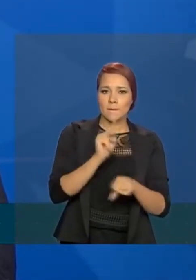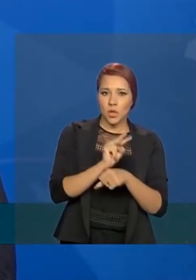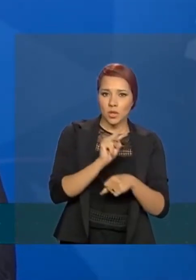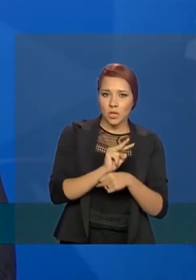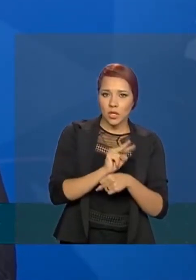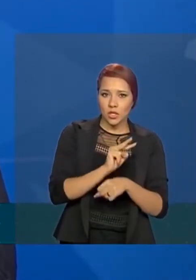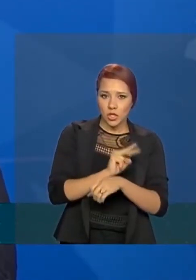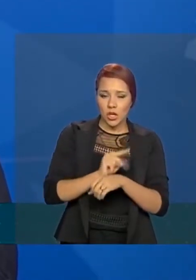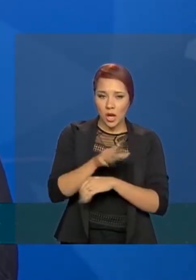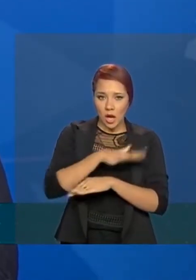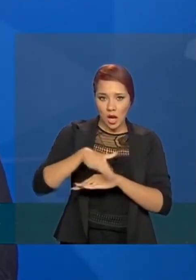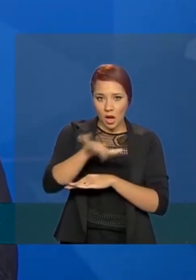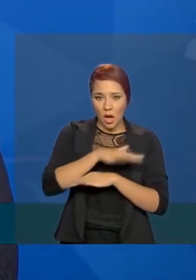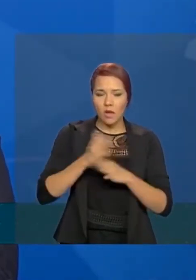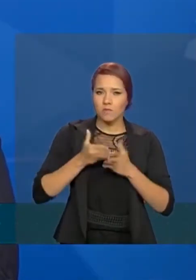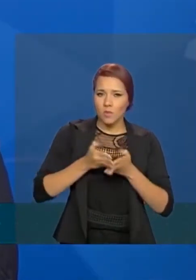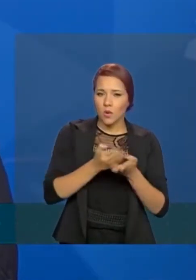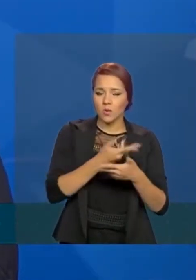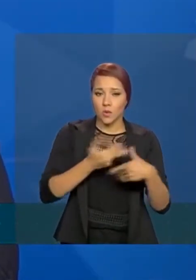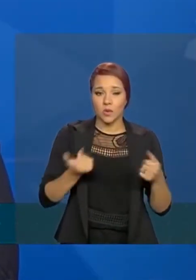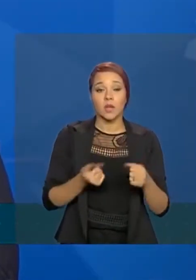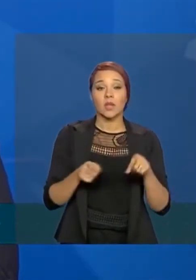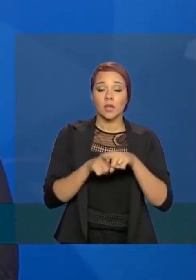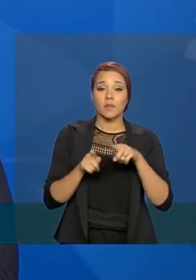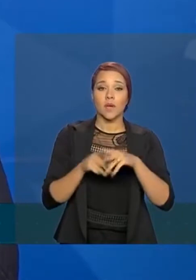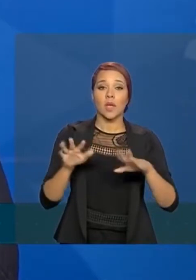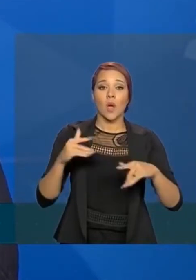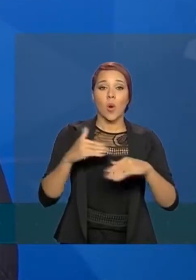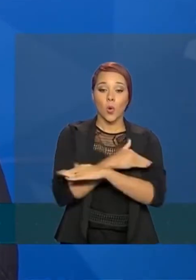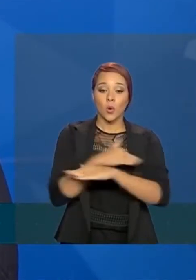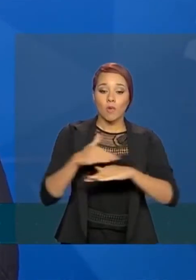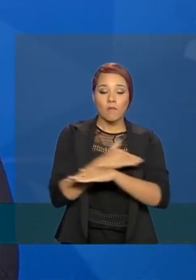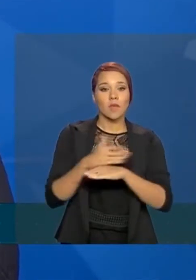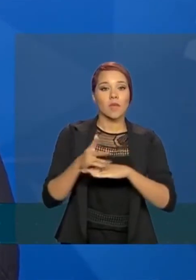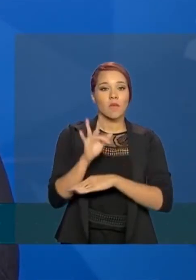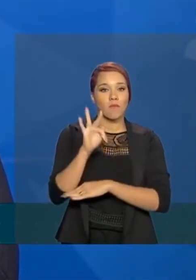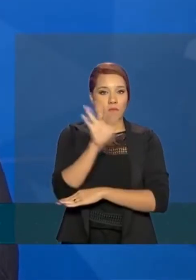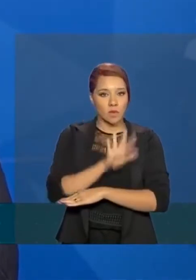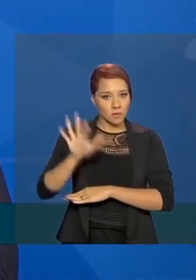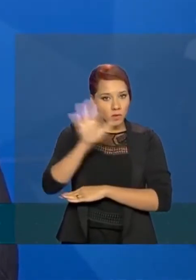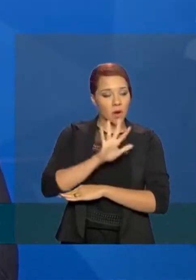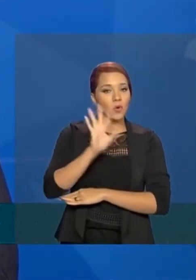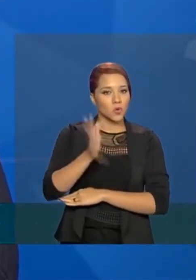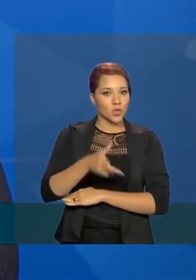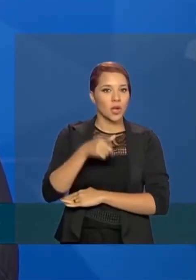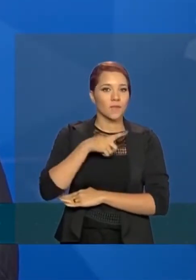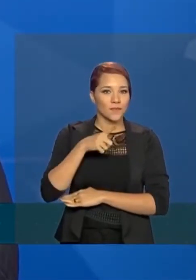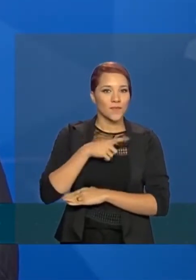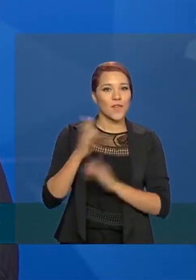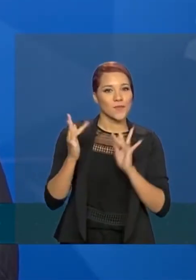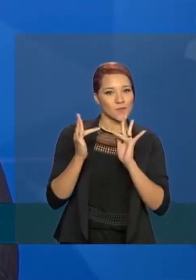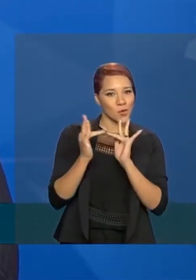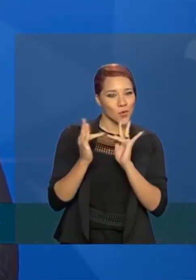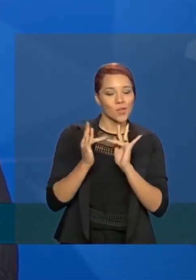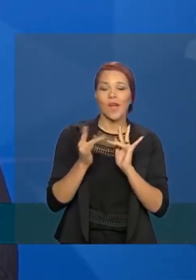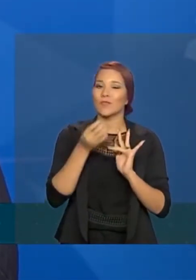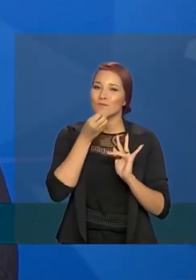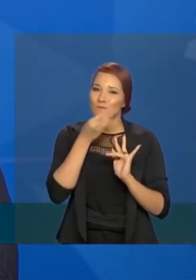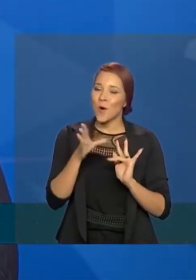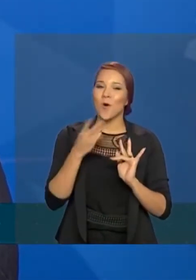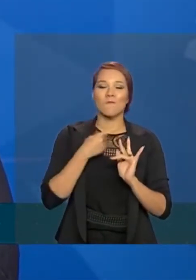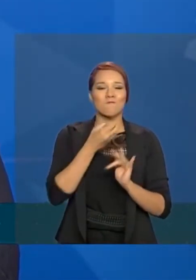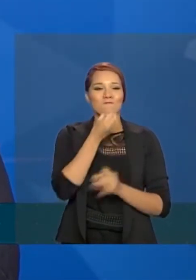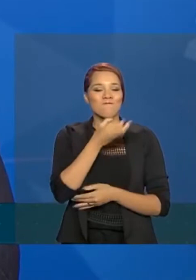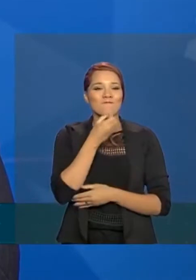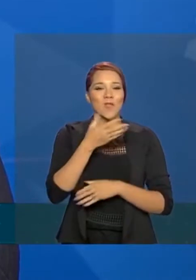dos serviços. No que diz respeito às rodovias federais, nós tivemos aí um contato muito bom, muito rico